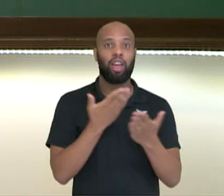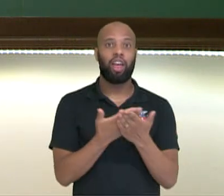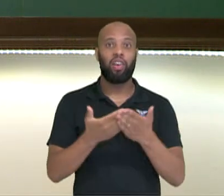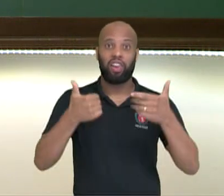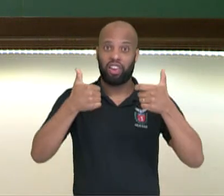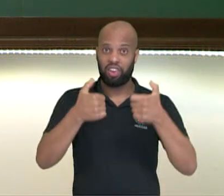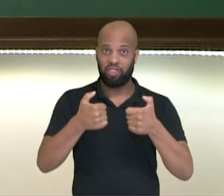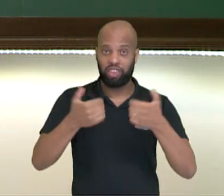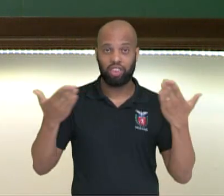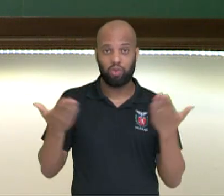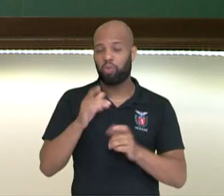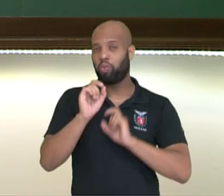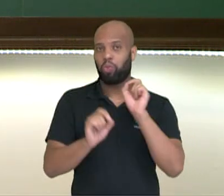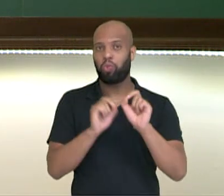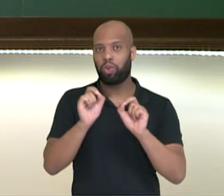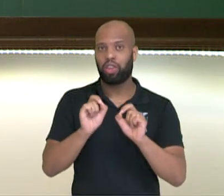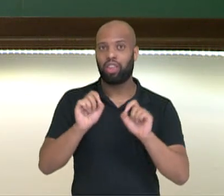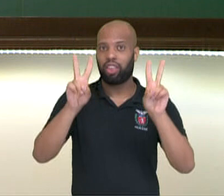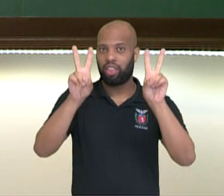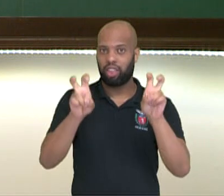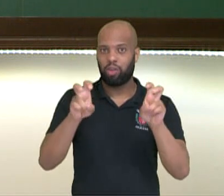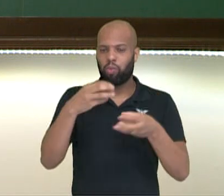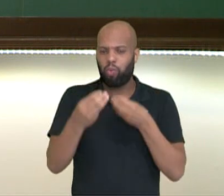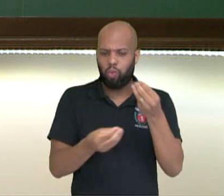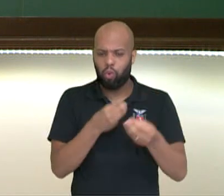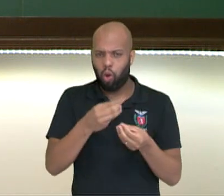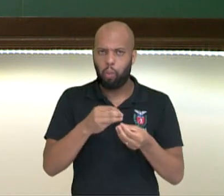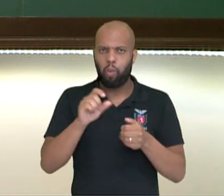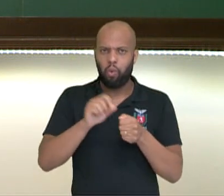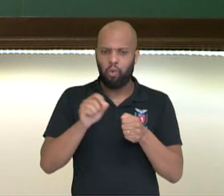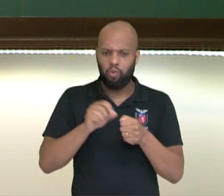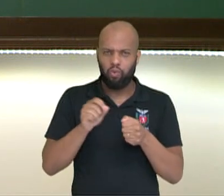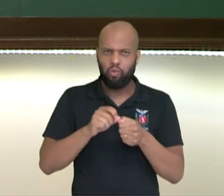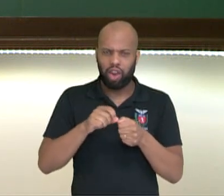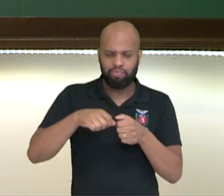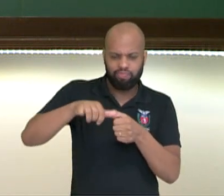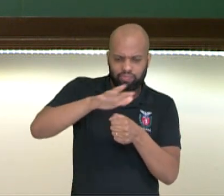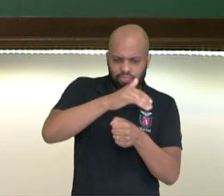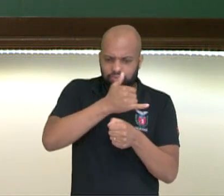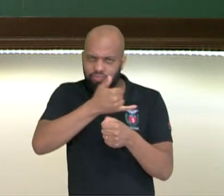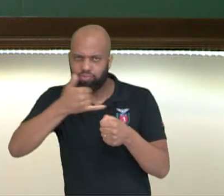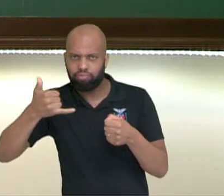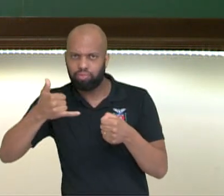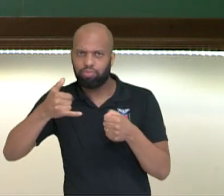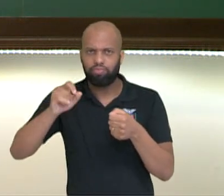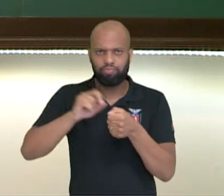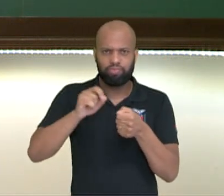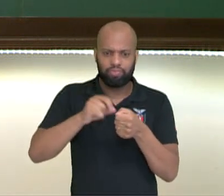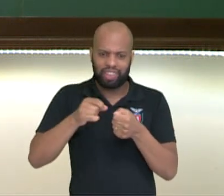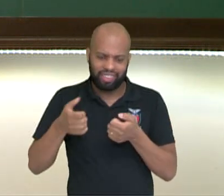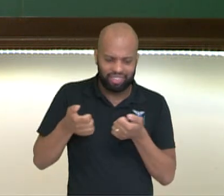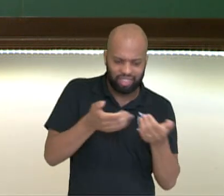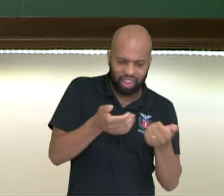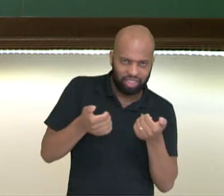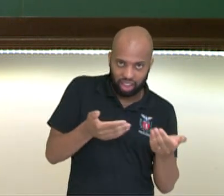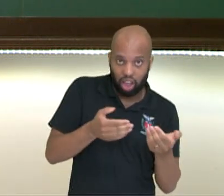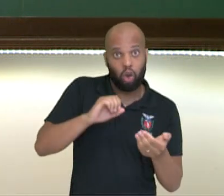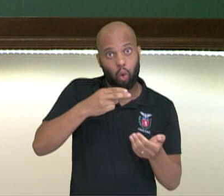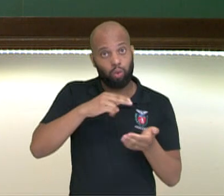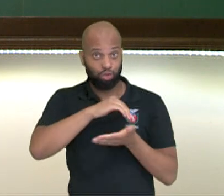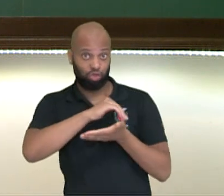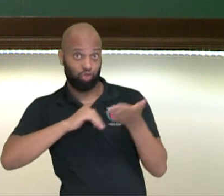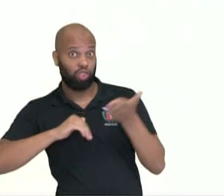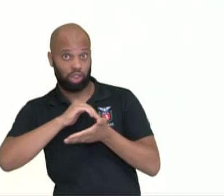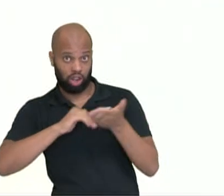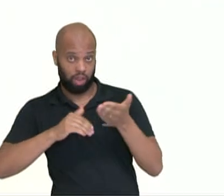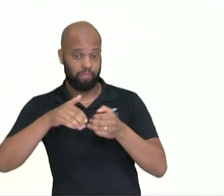é sobre processos de eletrização, ok? Então vamos lá. Qual é o objetivo